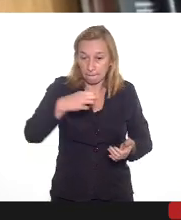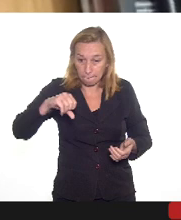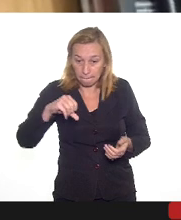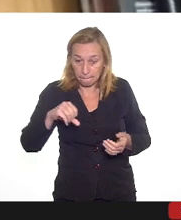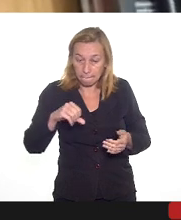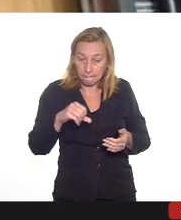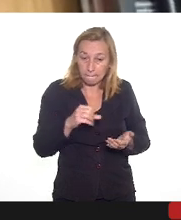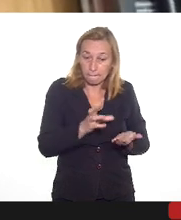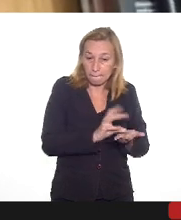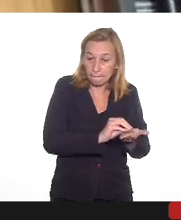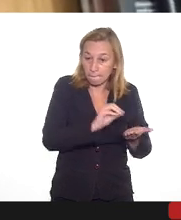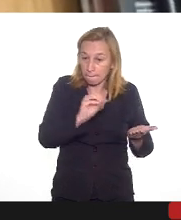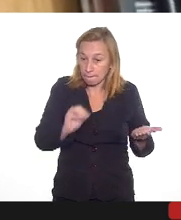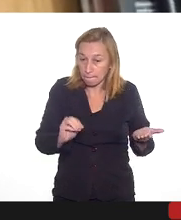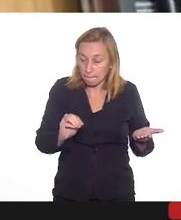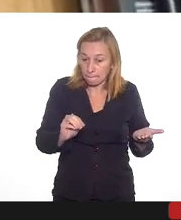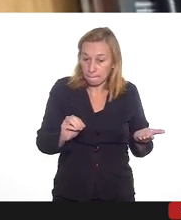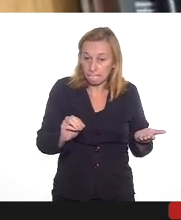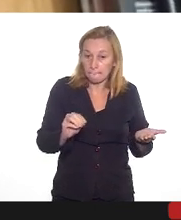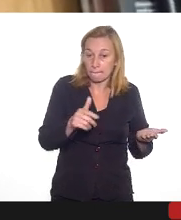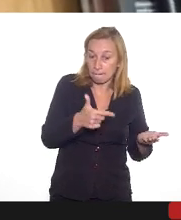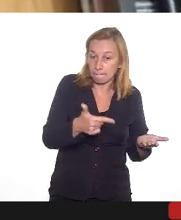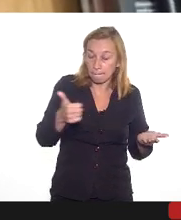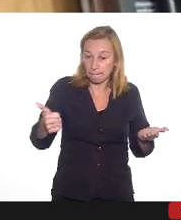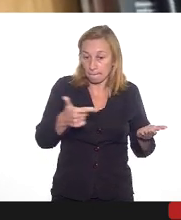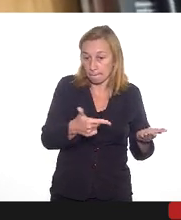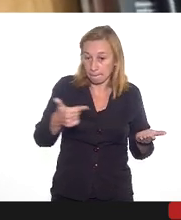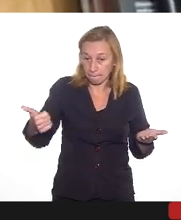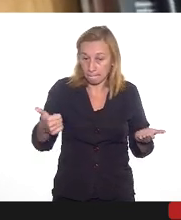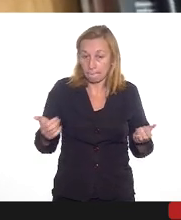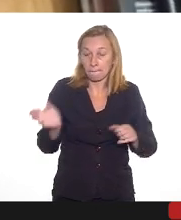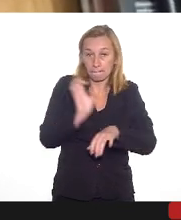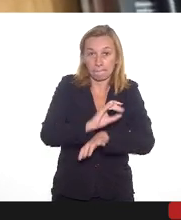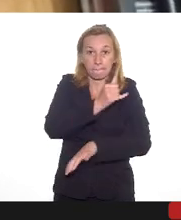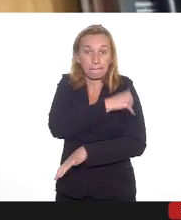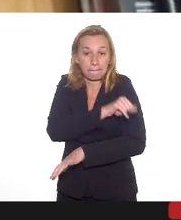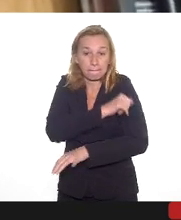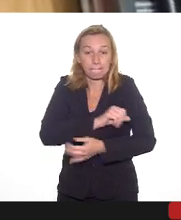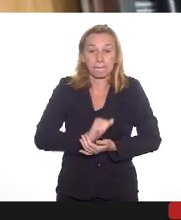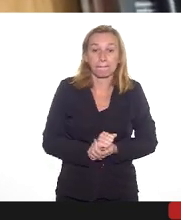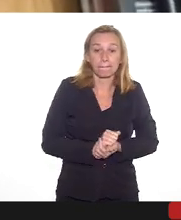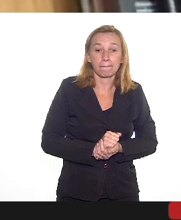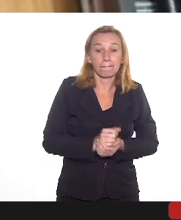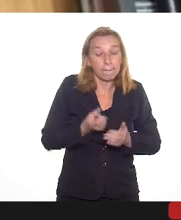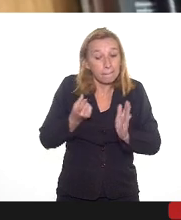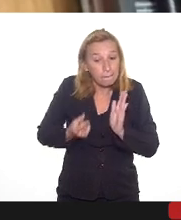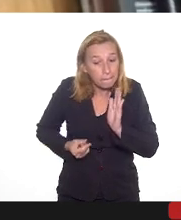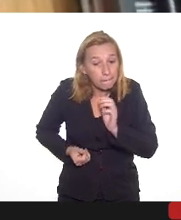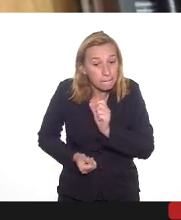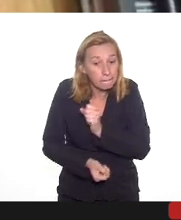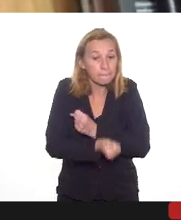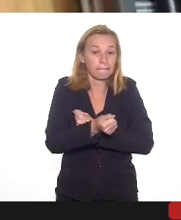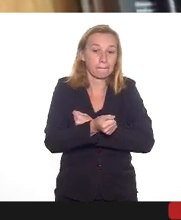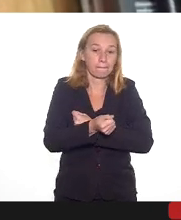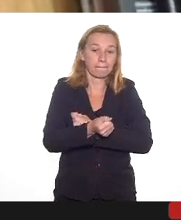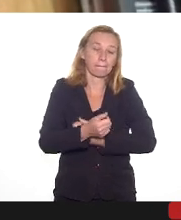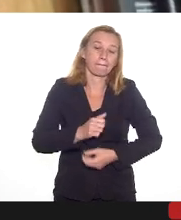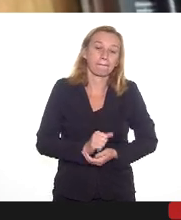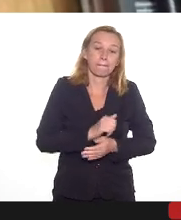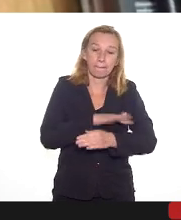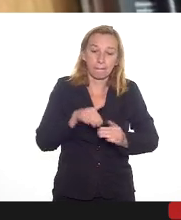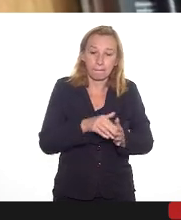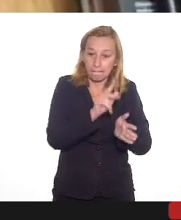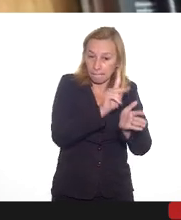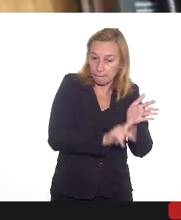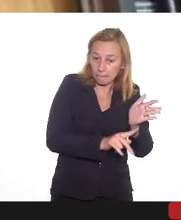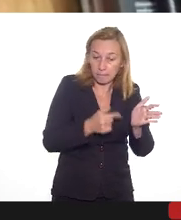sejam aplicadas em 2021 e 2022, no âmbito do Estado do Rio de Janeiro, aplicadas em termos de investimento. E aí, a todos aqueles projetos, que eu não